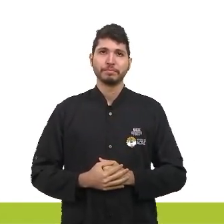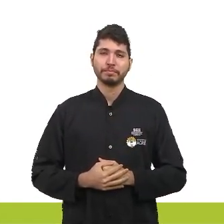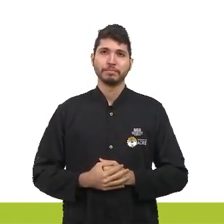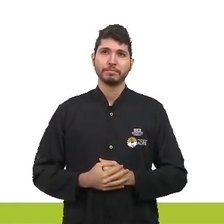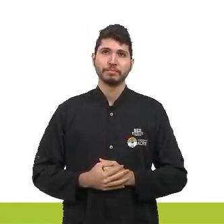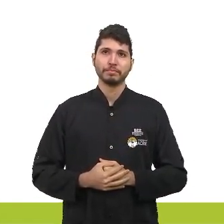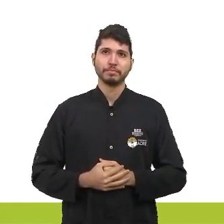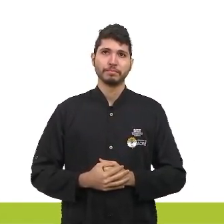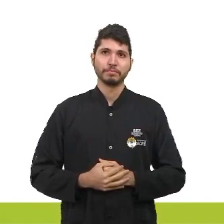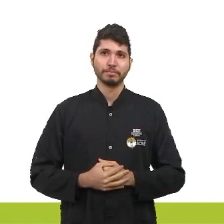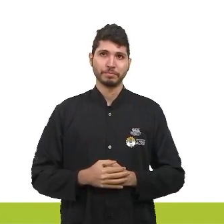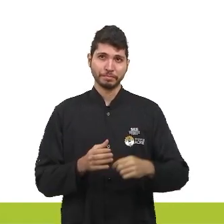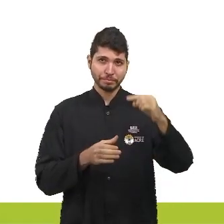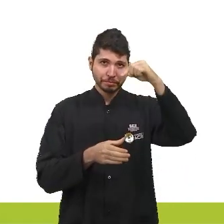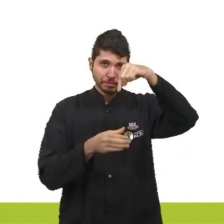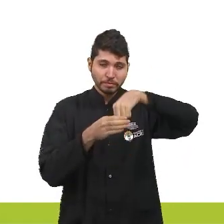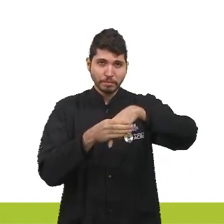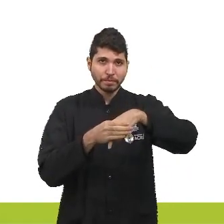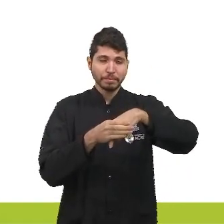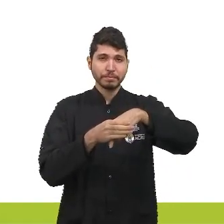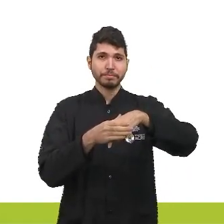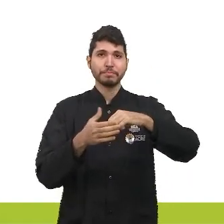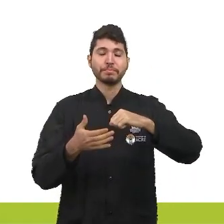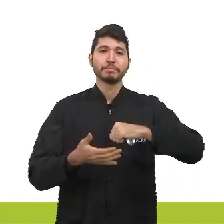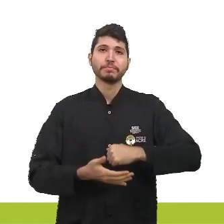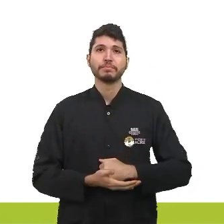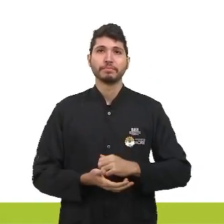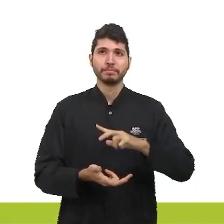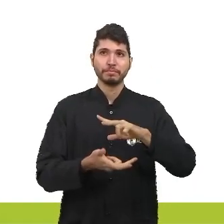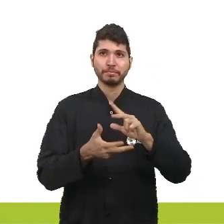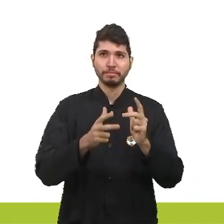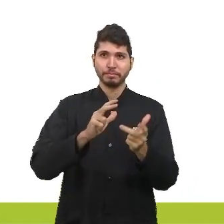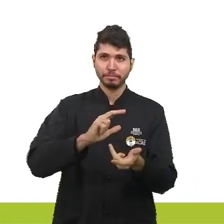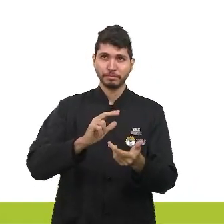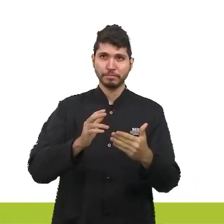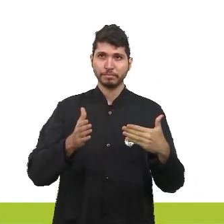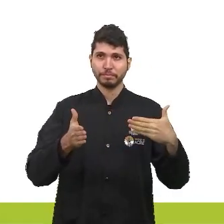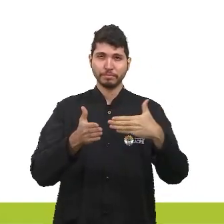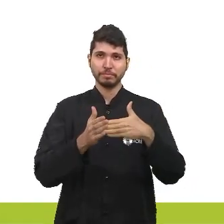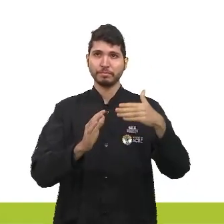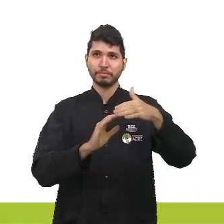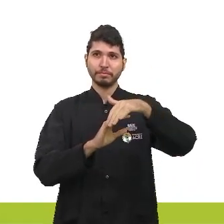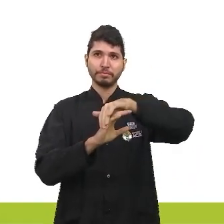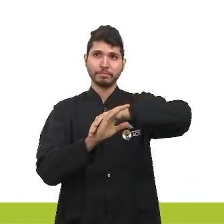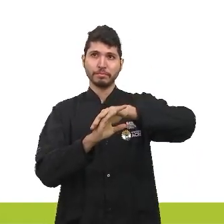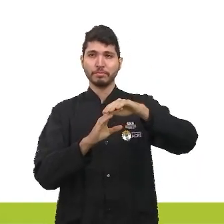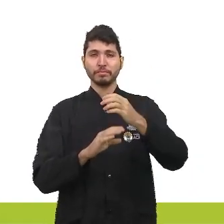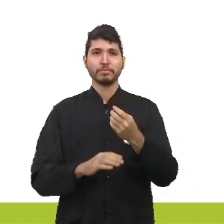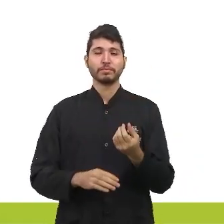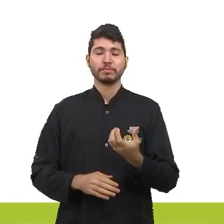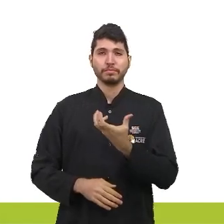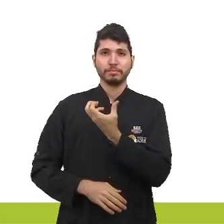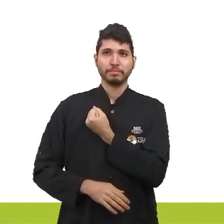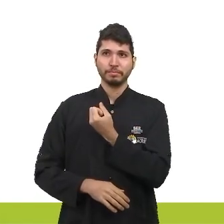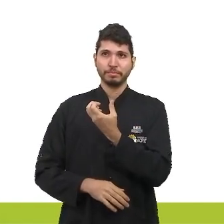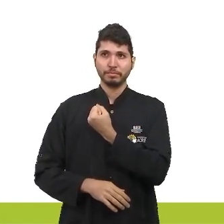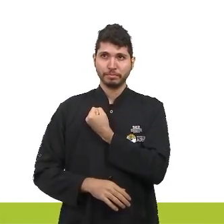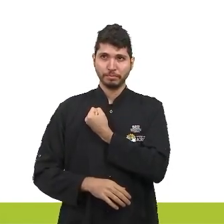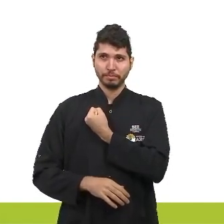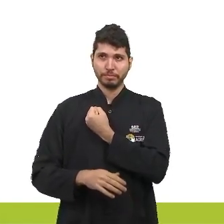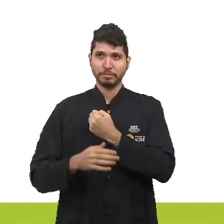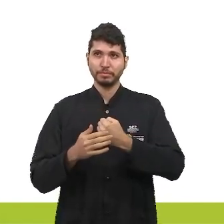Superfície poliédrica limitada convexa é a reunião de um número finito de polígonos